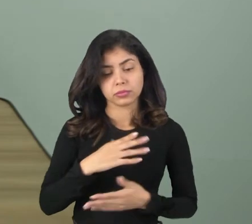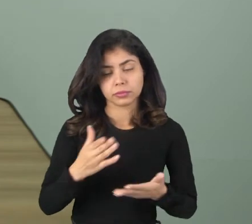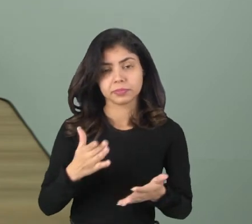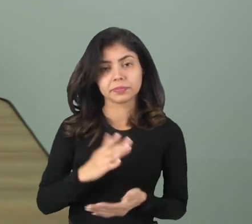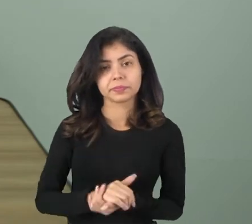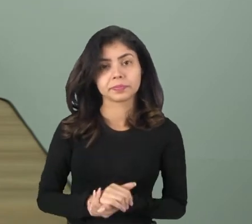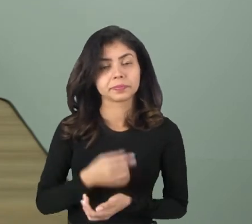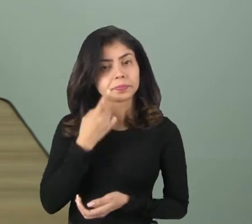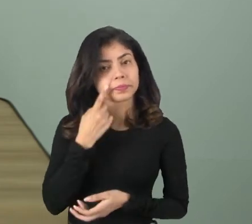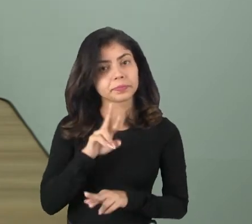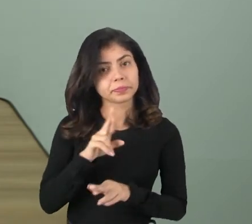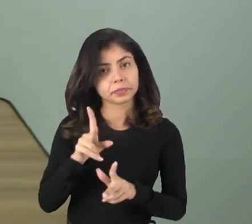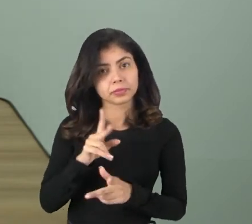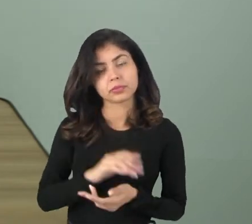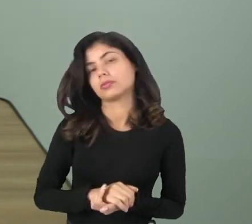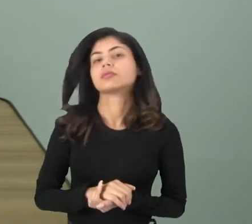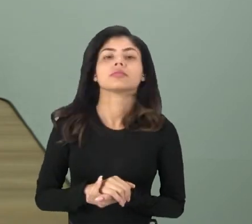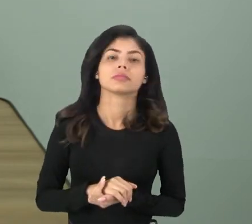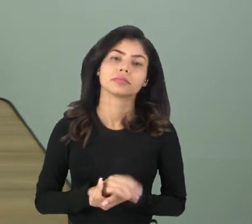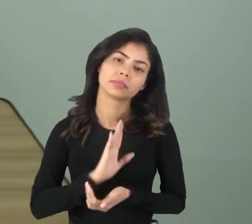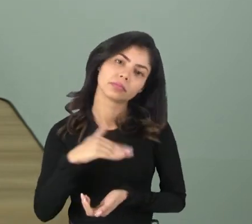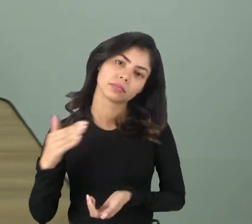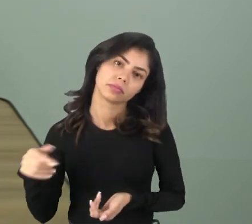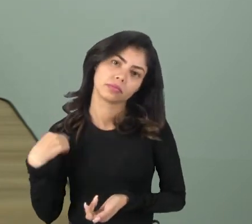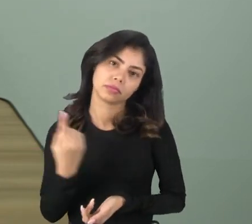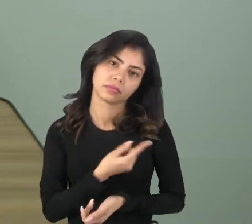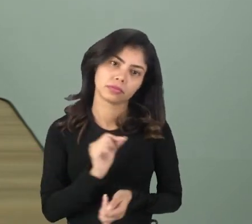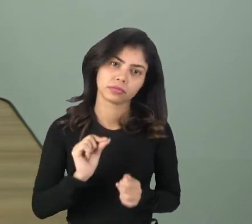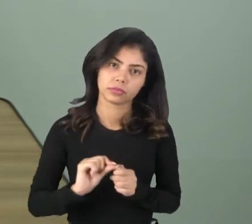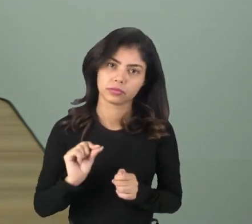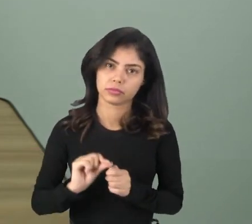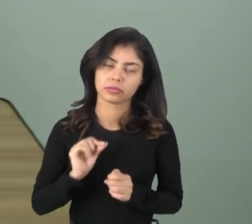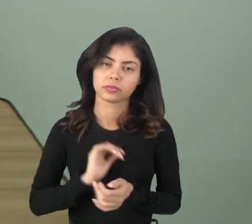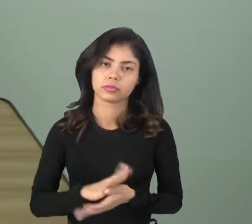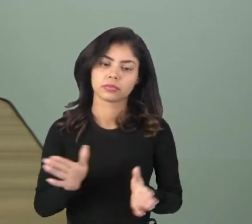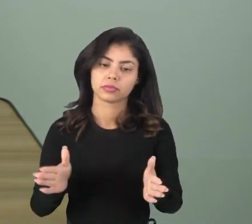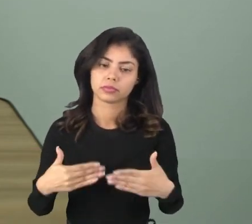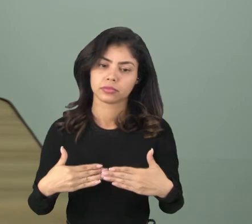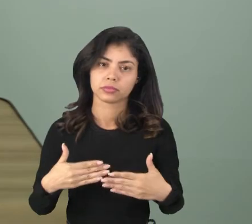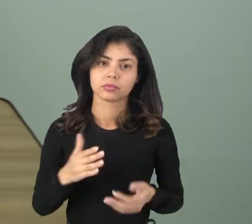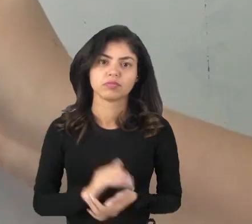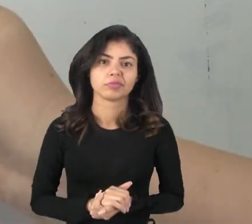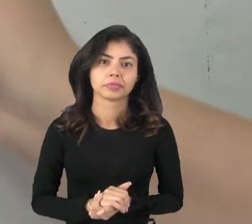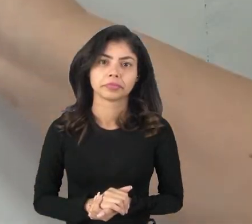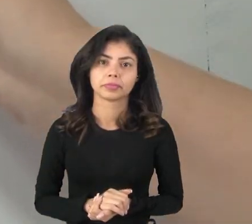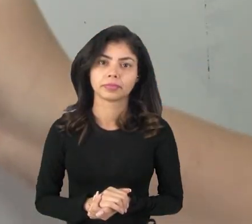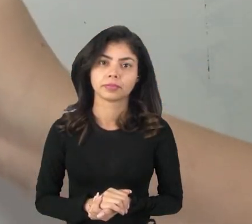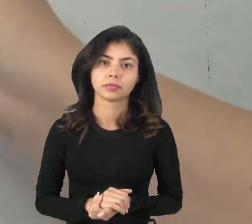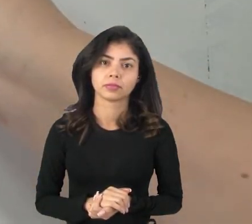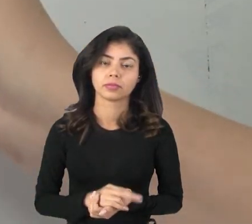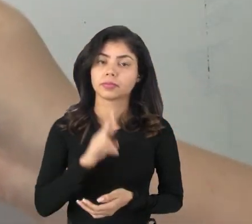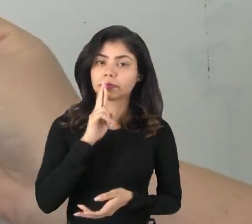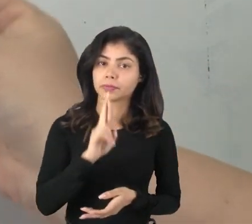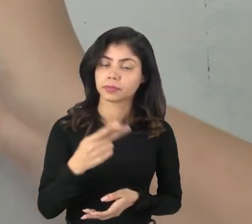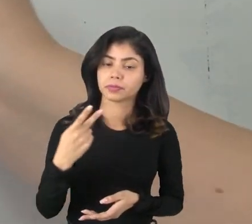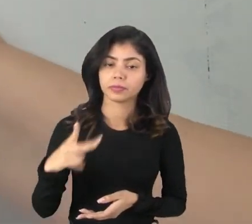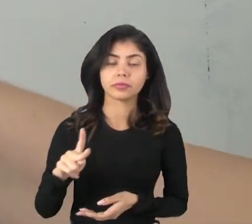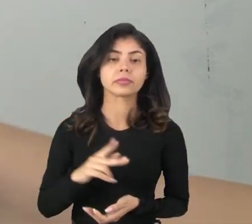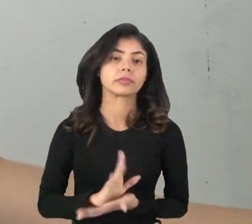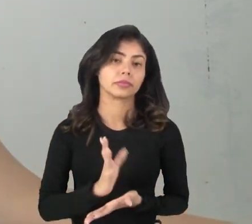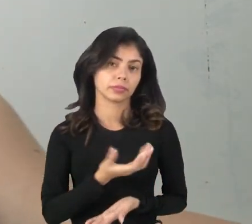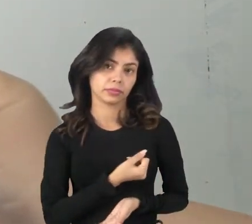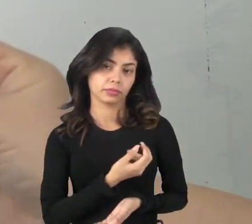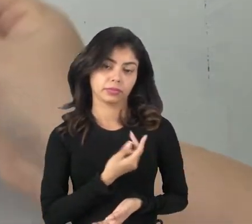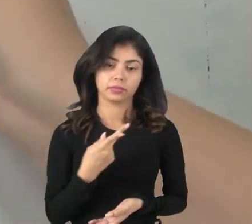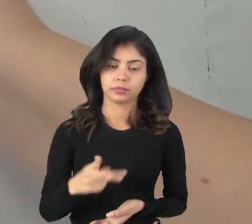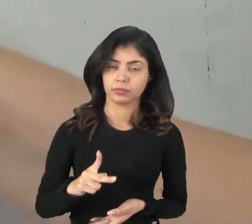temos. Olha só a diferença. Então, quando eu digo que ela é fechada, é porque o cálculo dela, o número